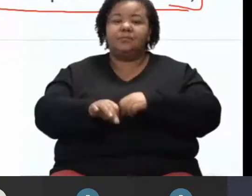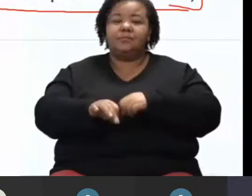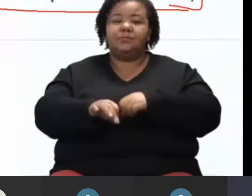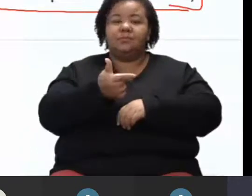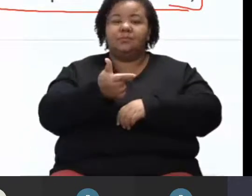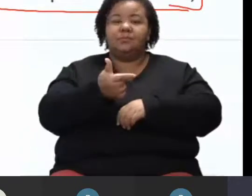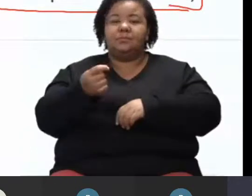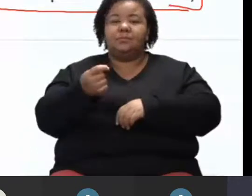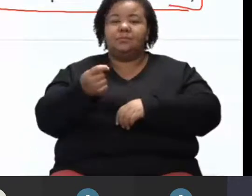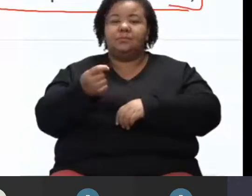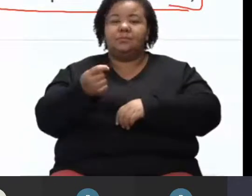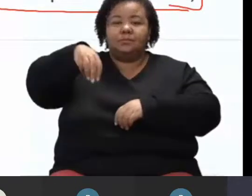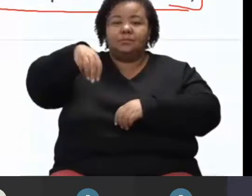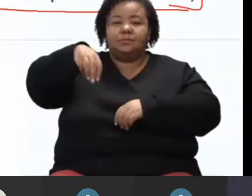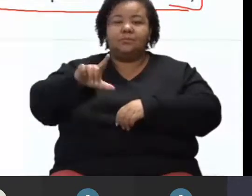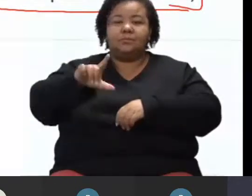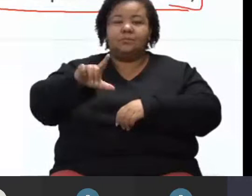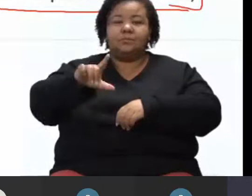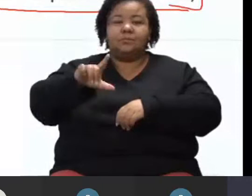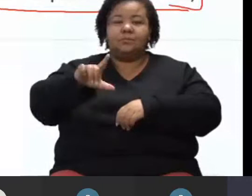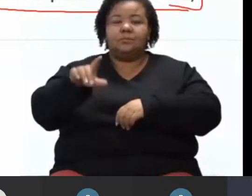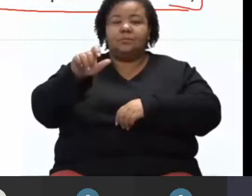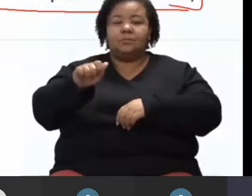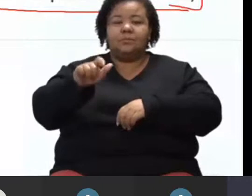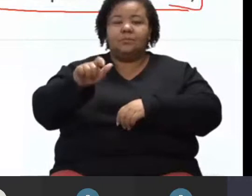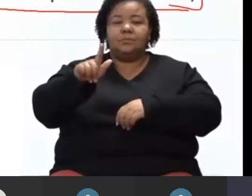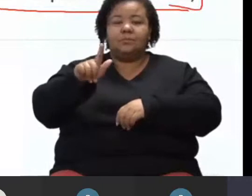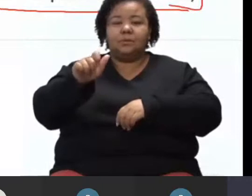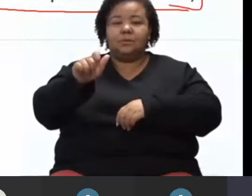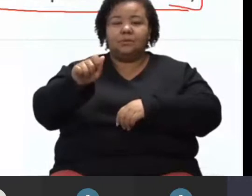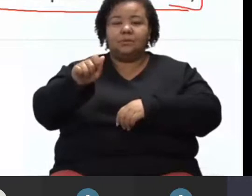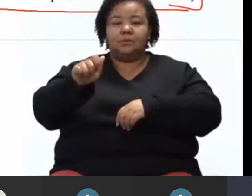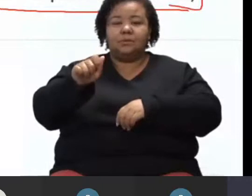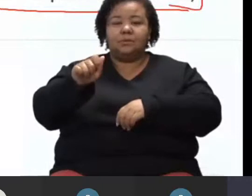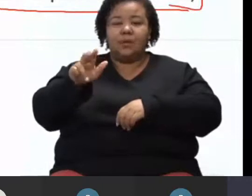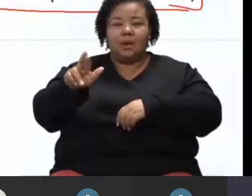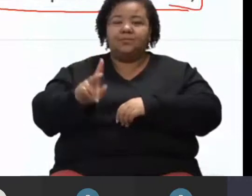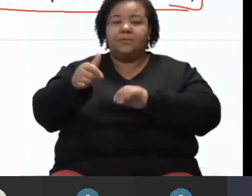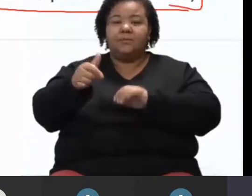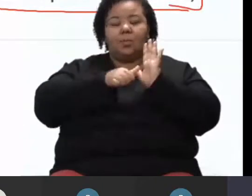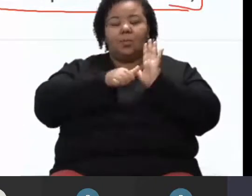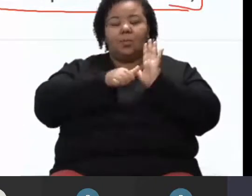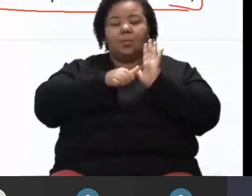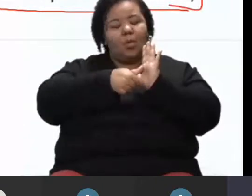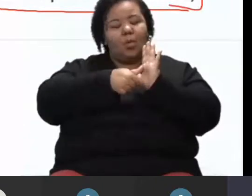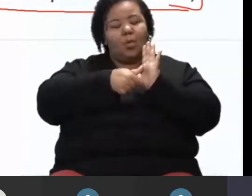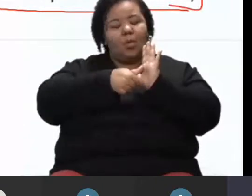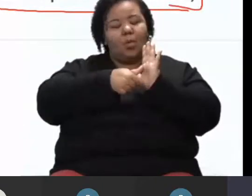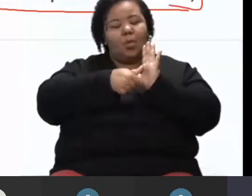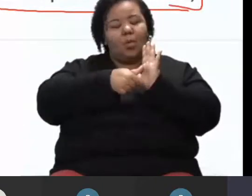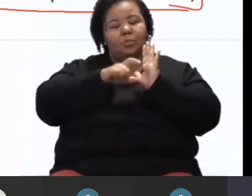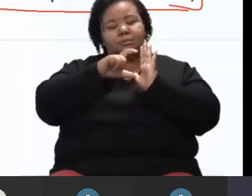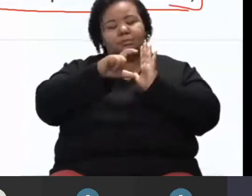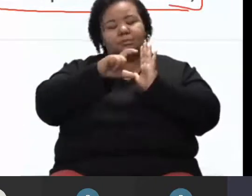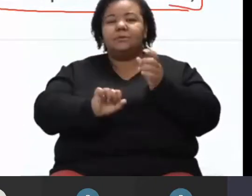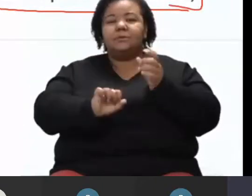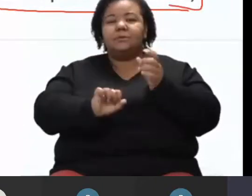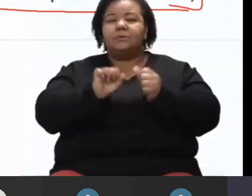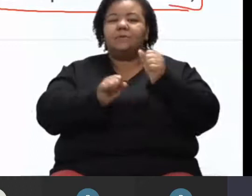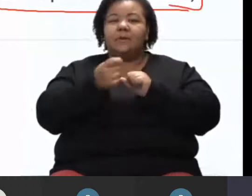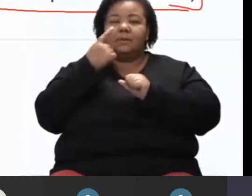200 ml de agar. Geralmente, no rótulo do fabricante, ele te coloca ali